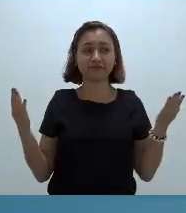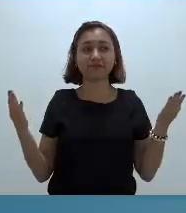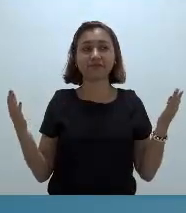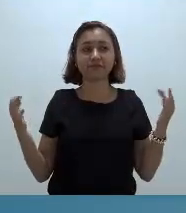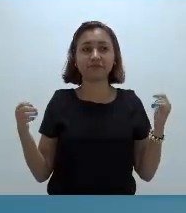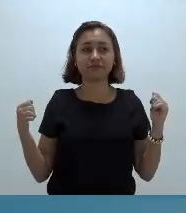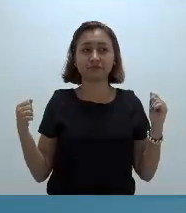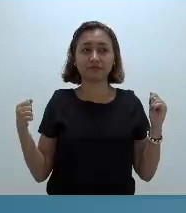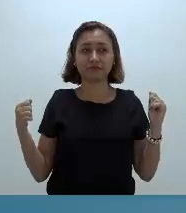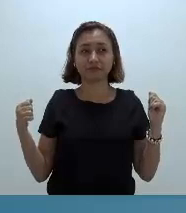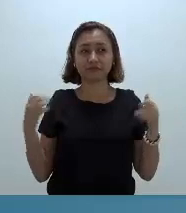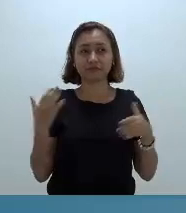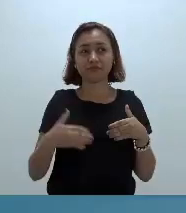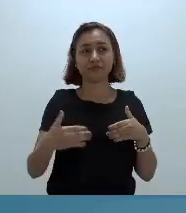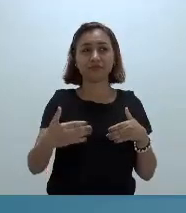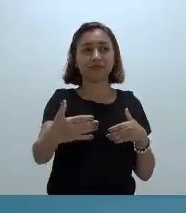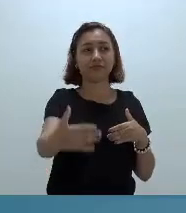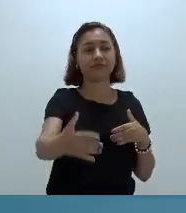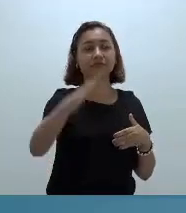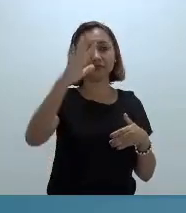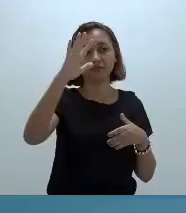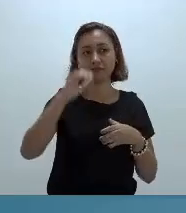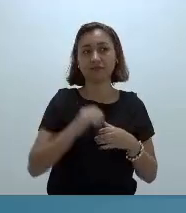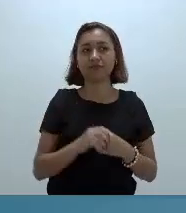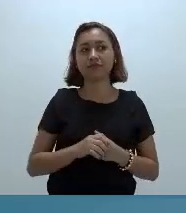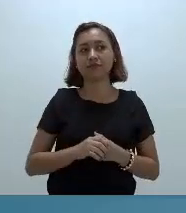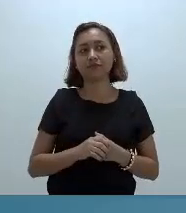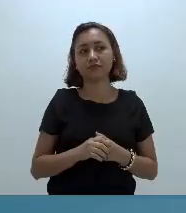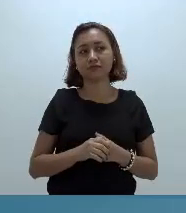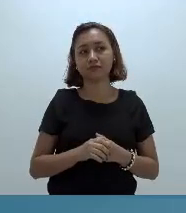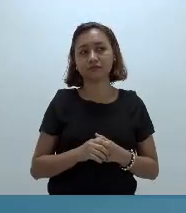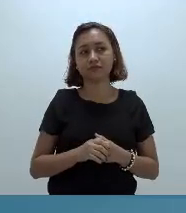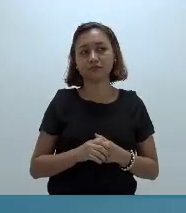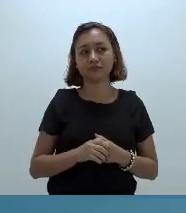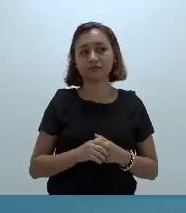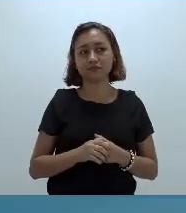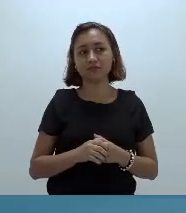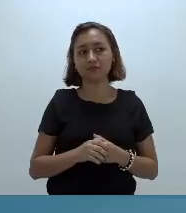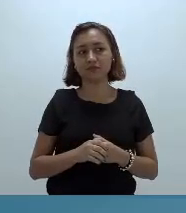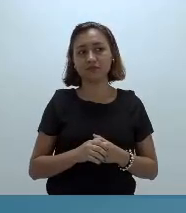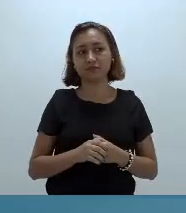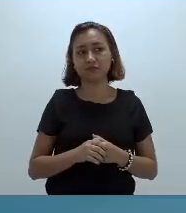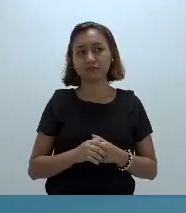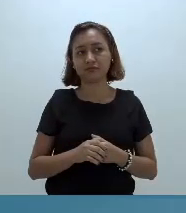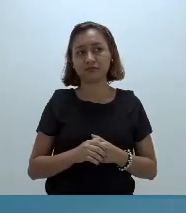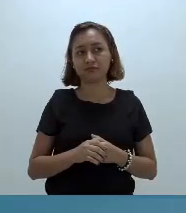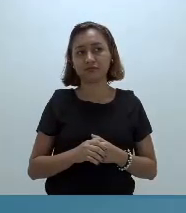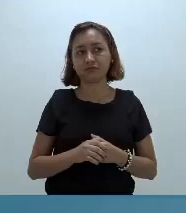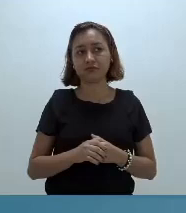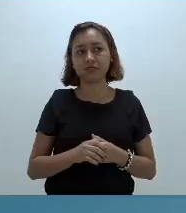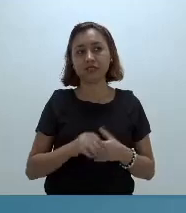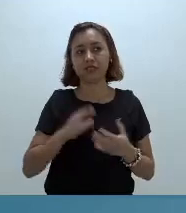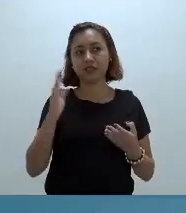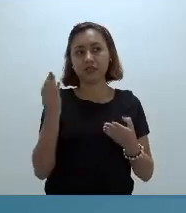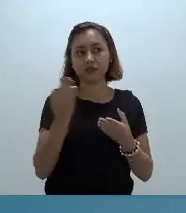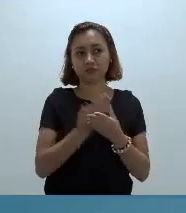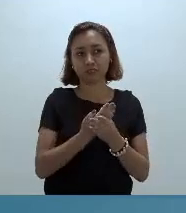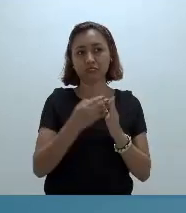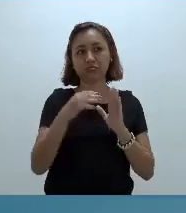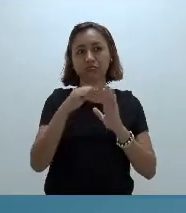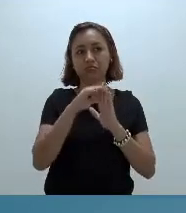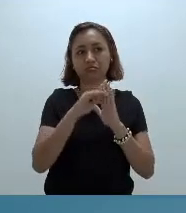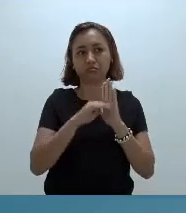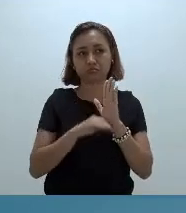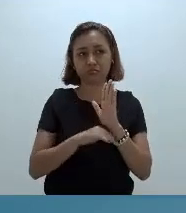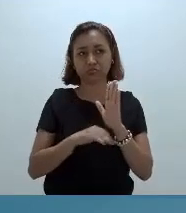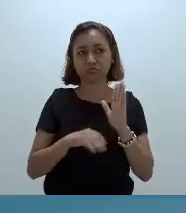Ao que ocorre na sessão de pede atividade, é incidente de proteção de impugnação no cumprimento de sentença, somente o cabide de